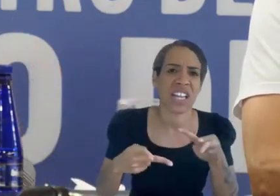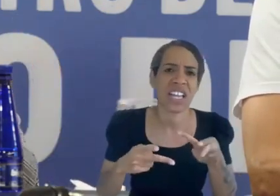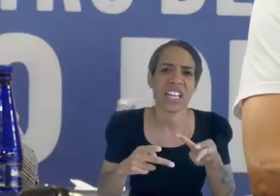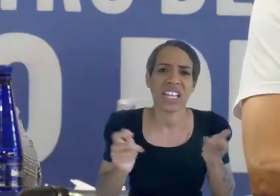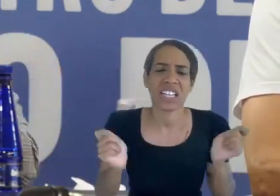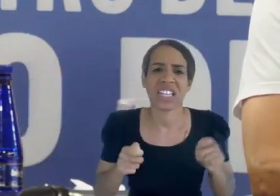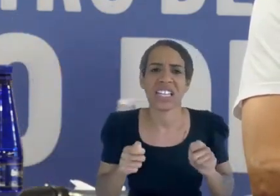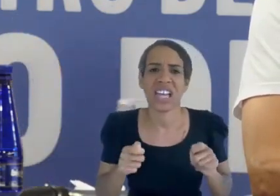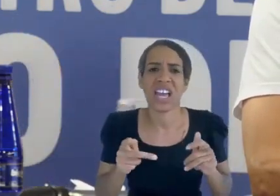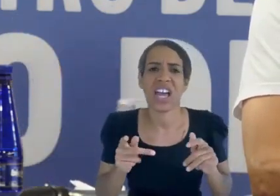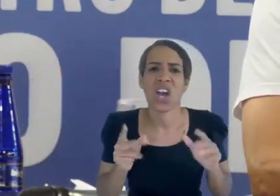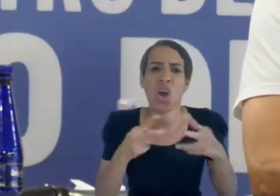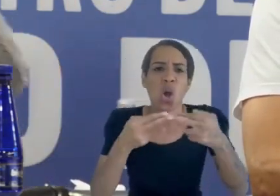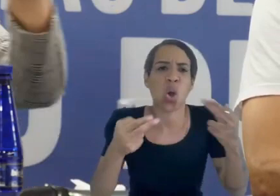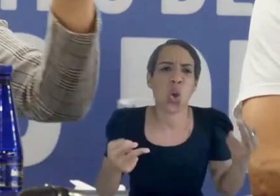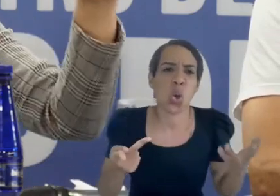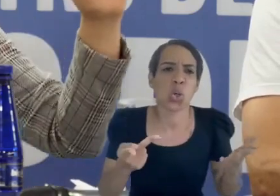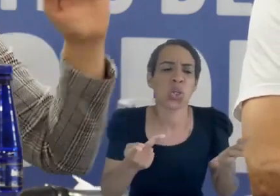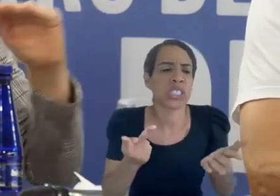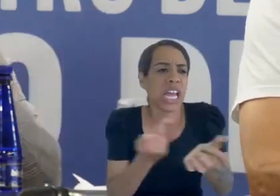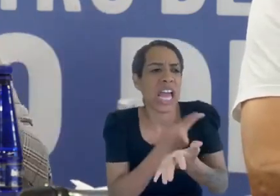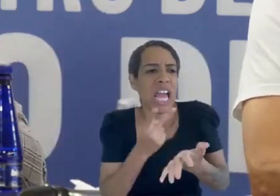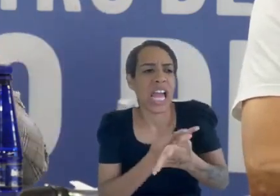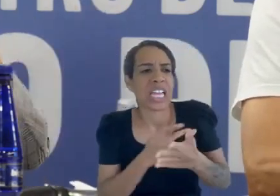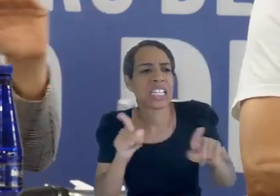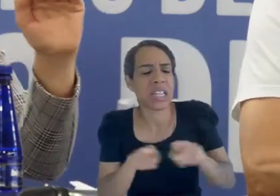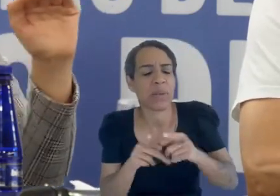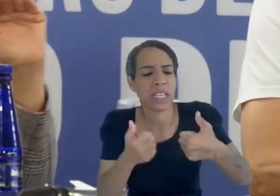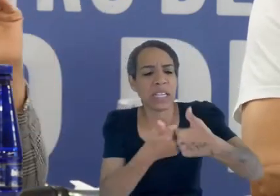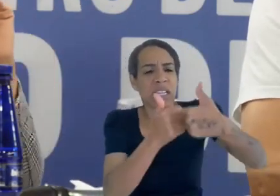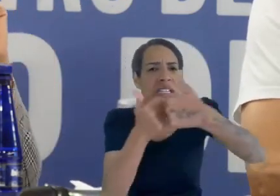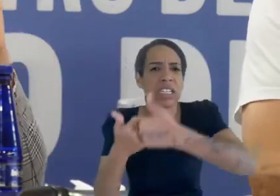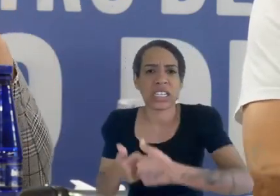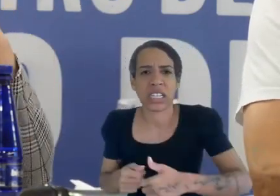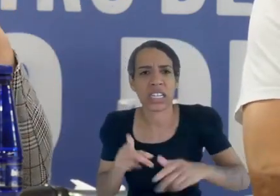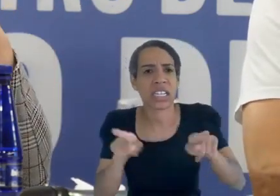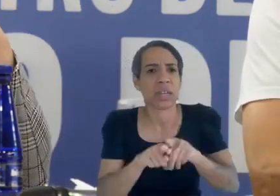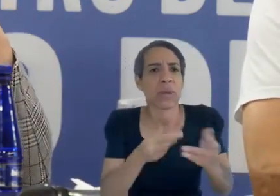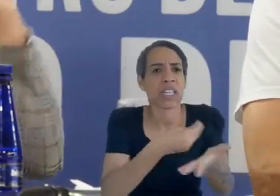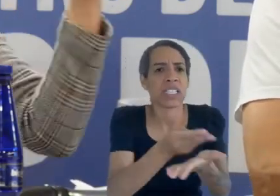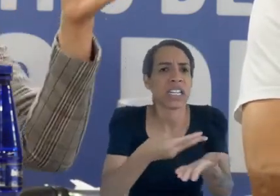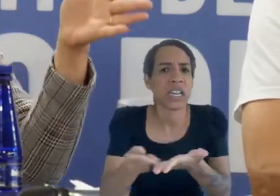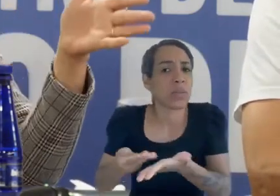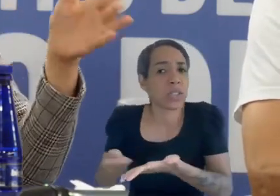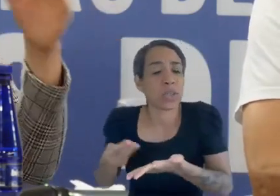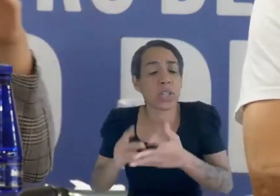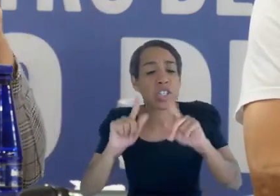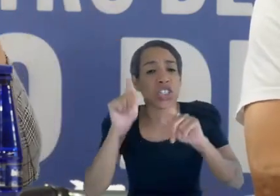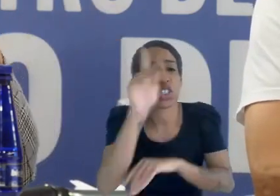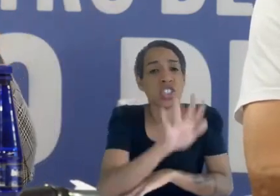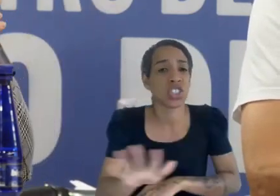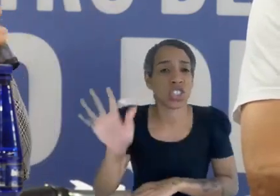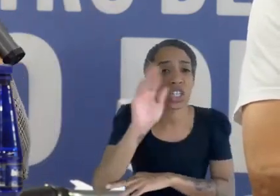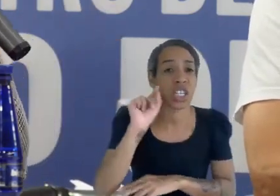perseguido ela também está sendo distribuída como uma chave geral para quem é empreende contra o